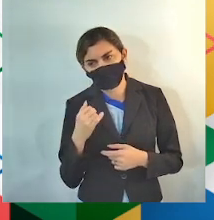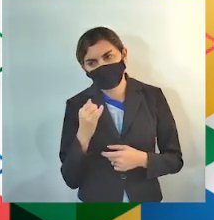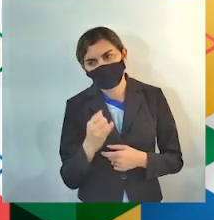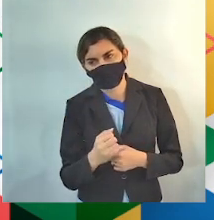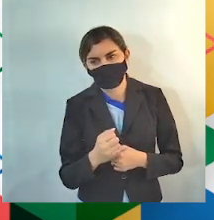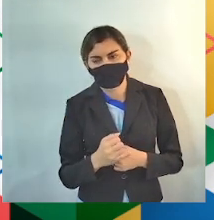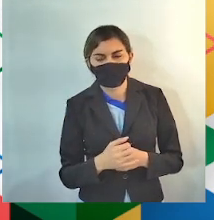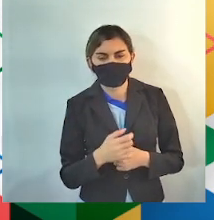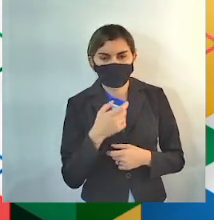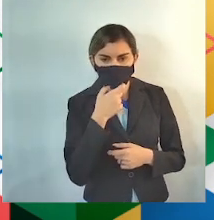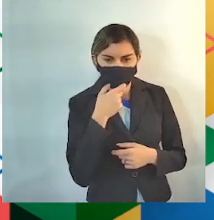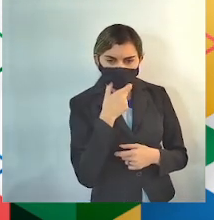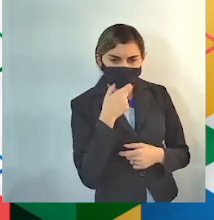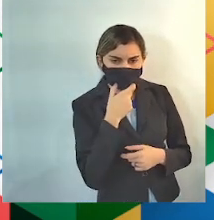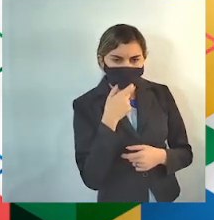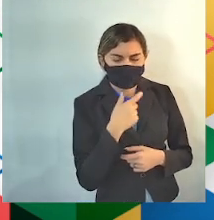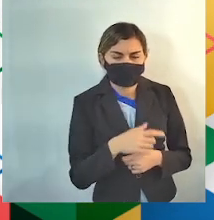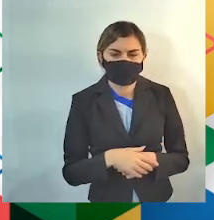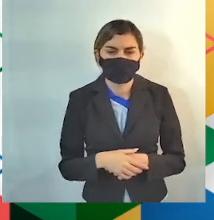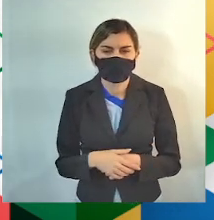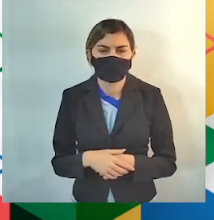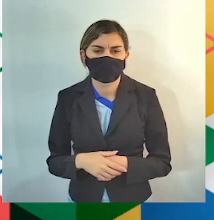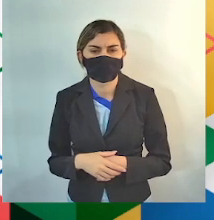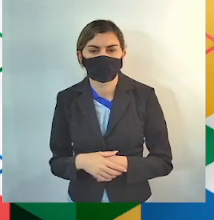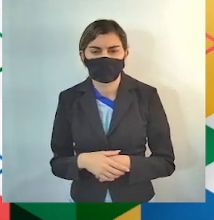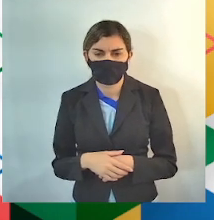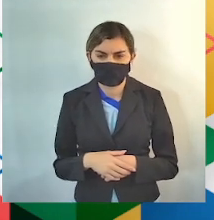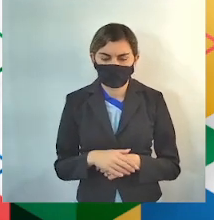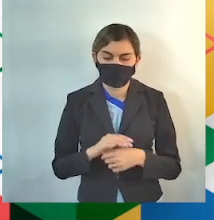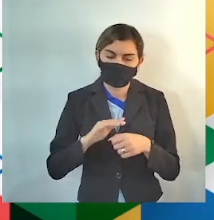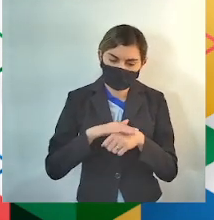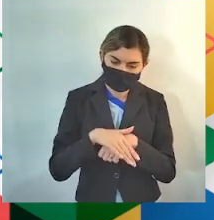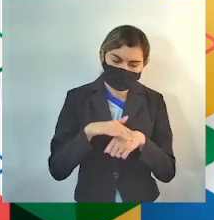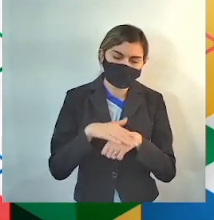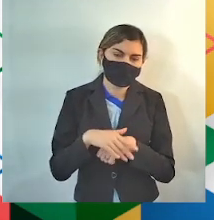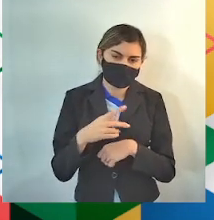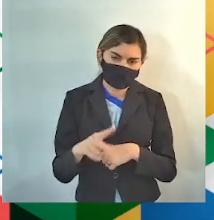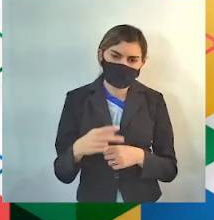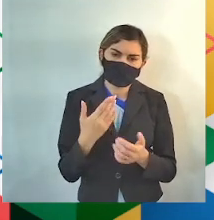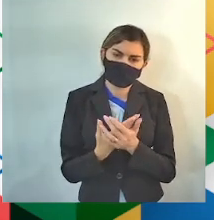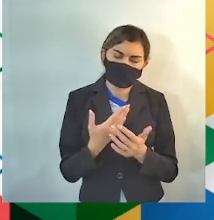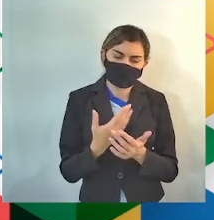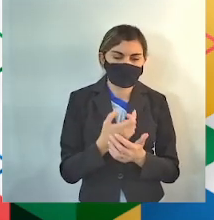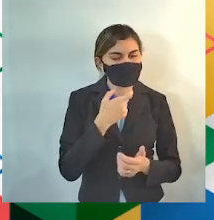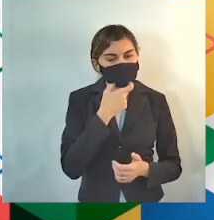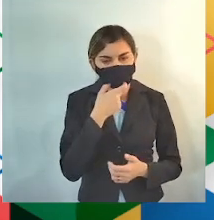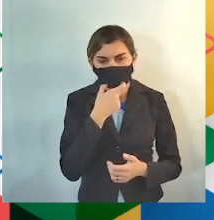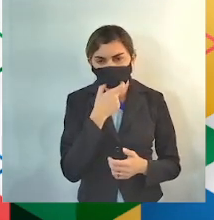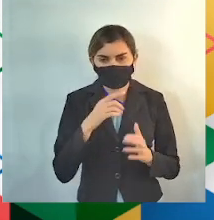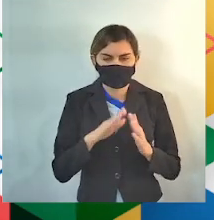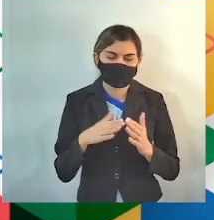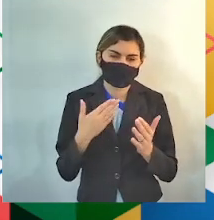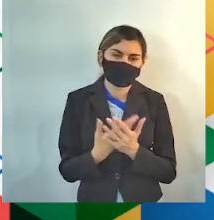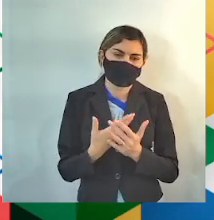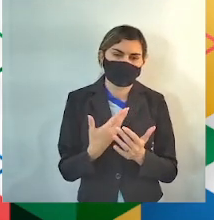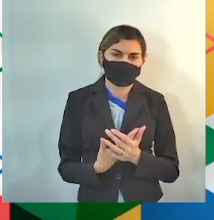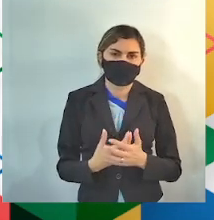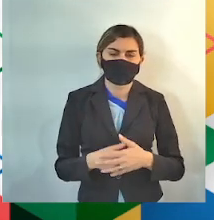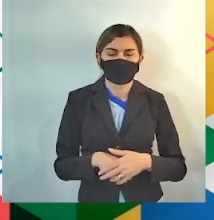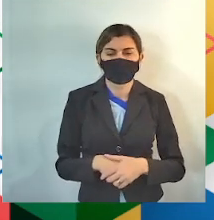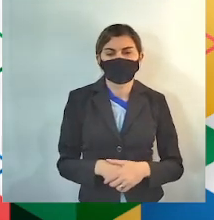studies English at school. De noite, ela estuda inglês na escola.